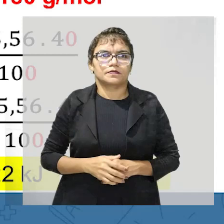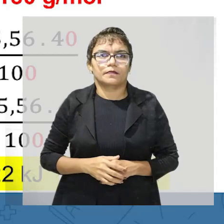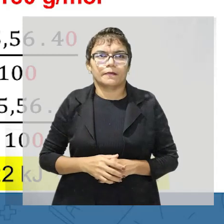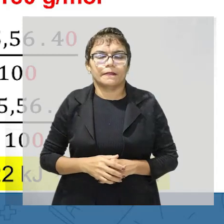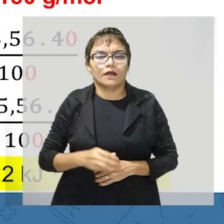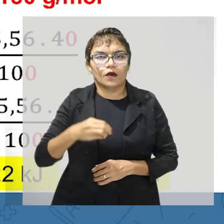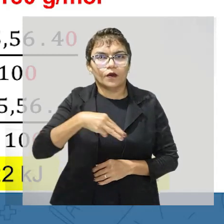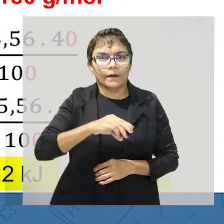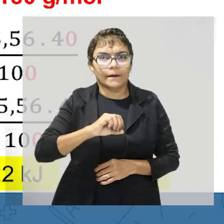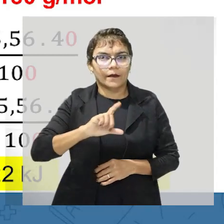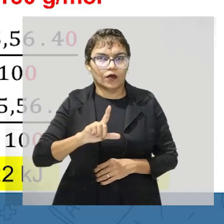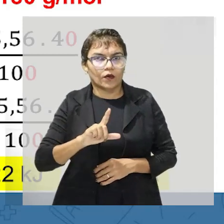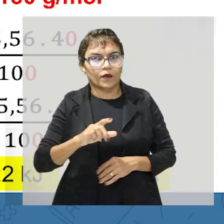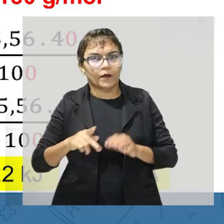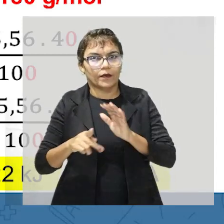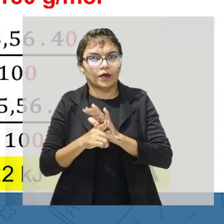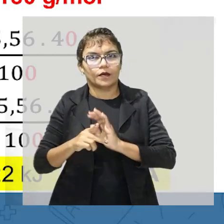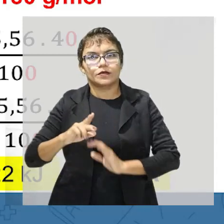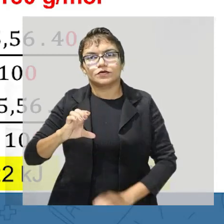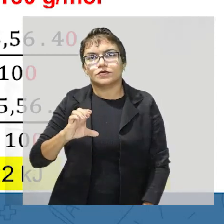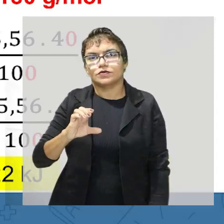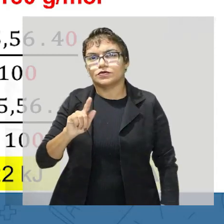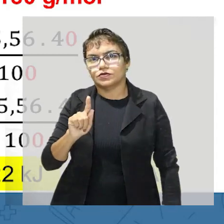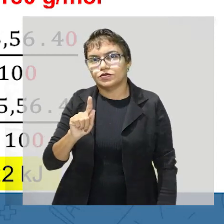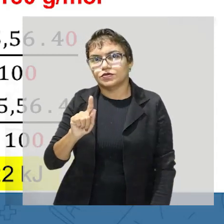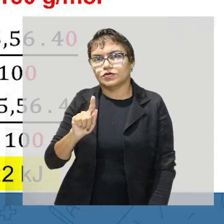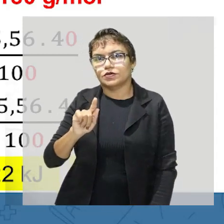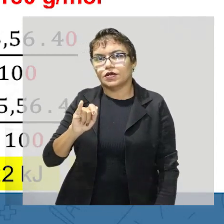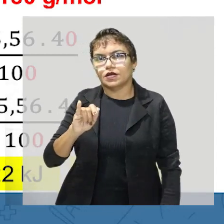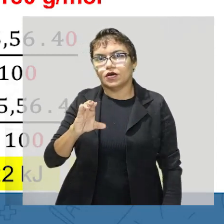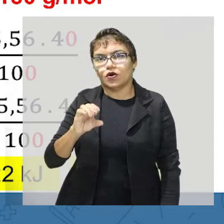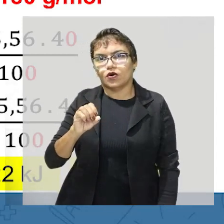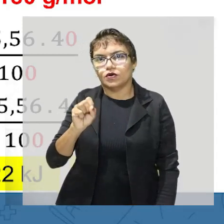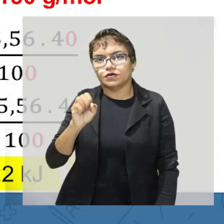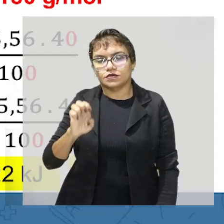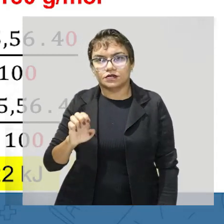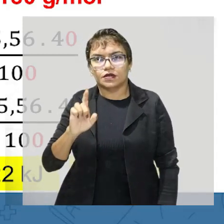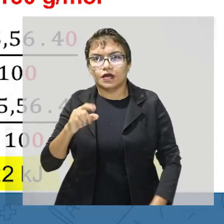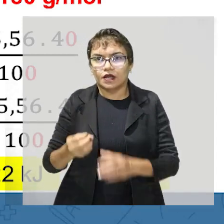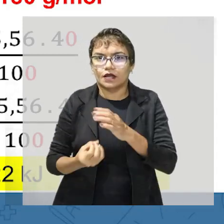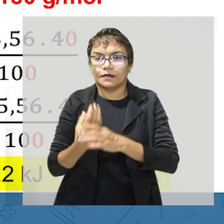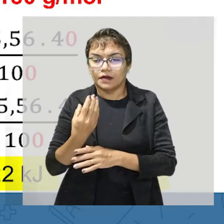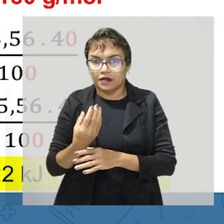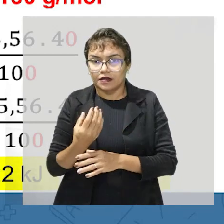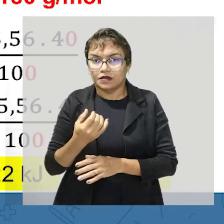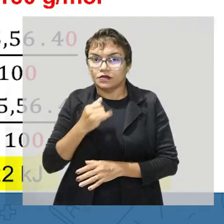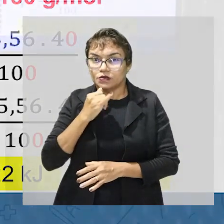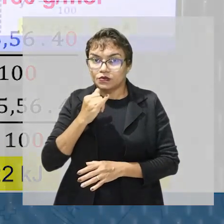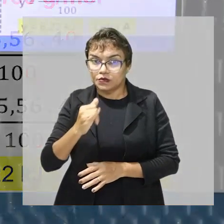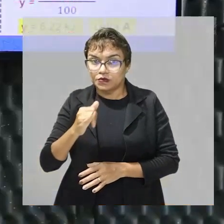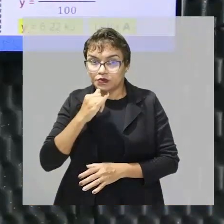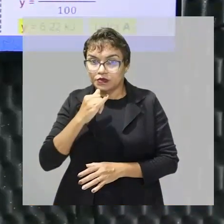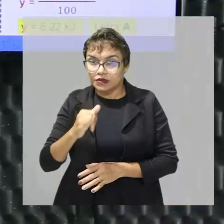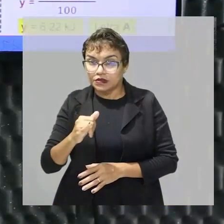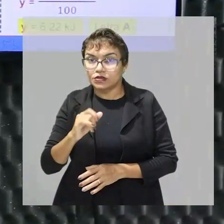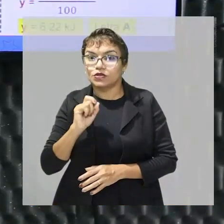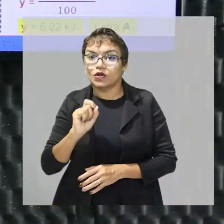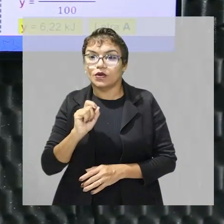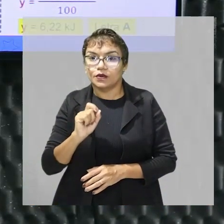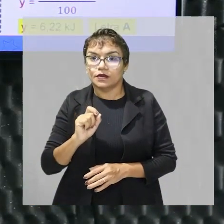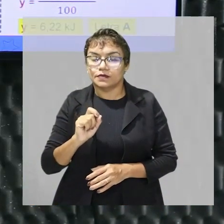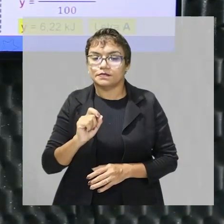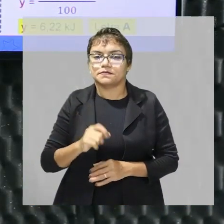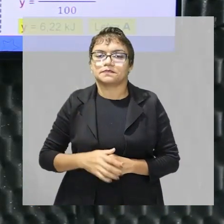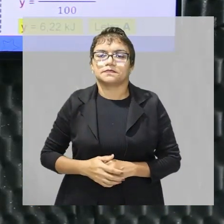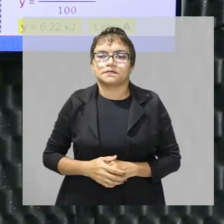glicose vai estar liberando, olha só, 2.800 kJ de energia, certo? Bom, a gente